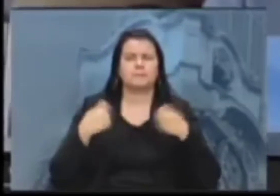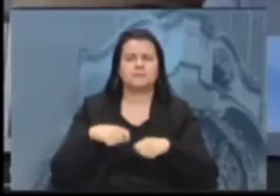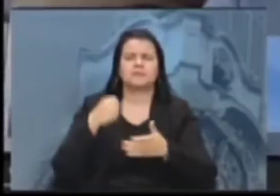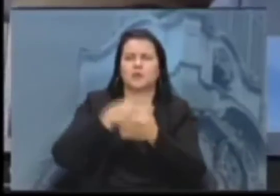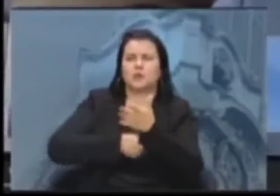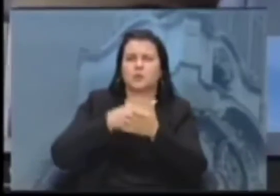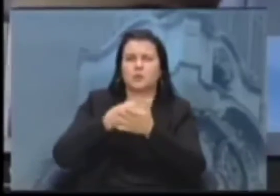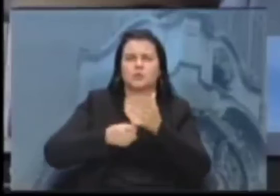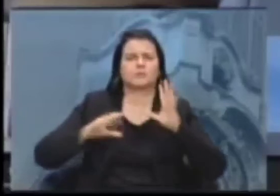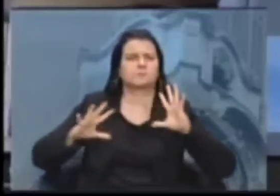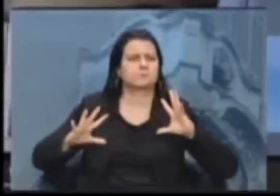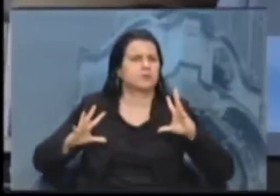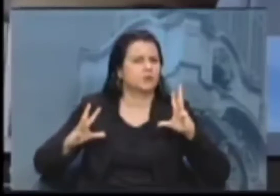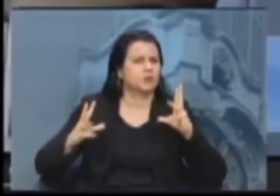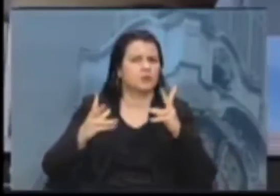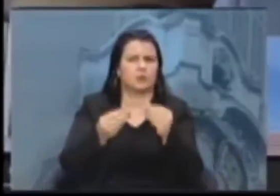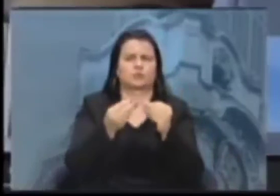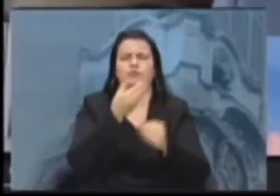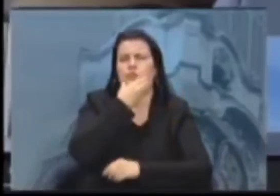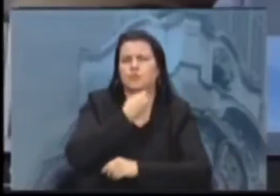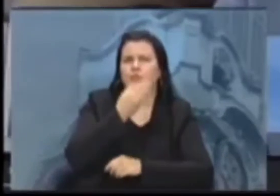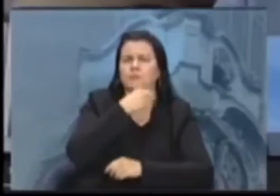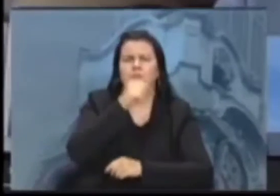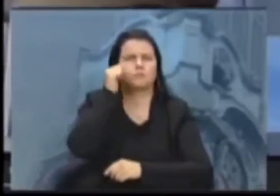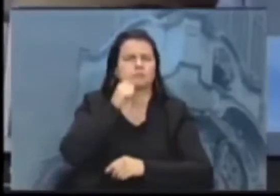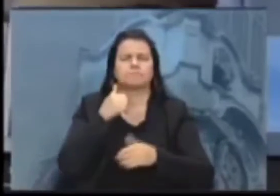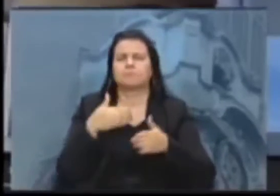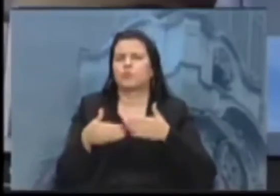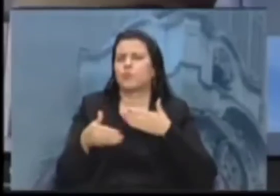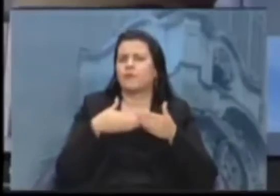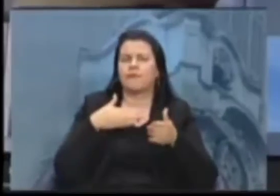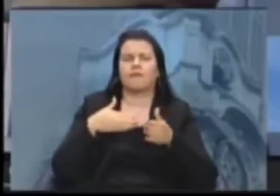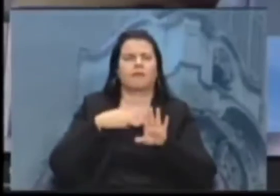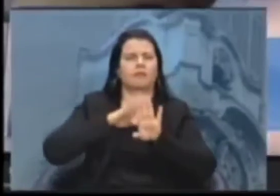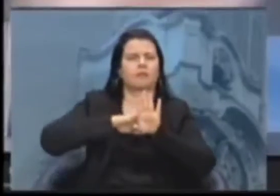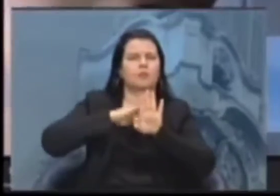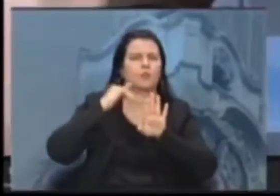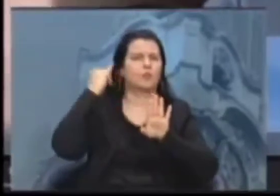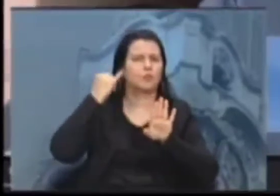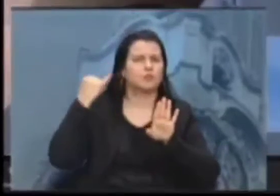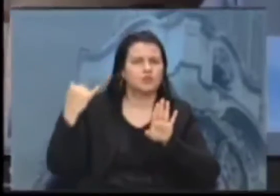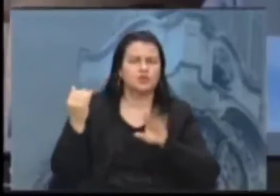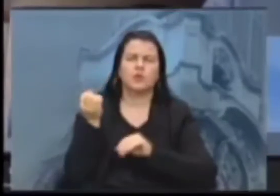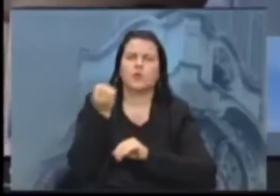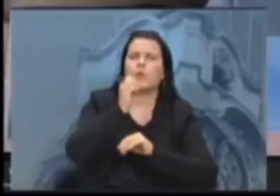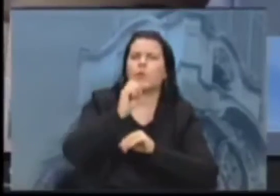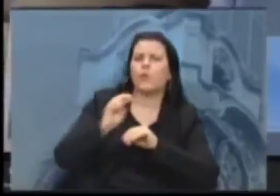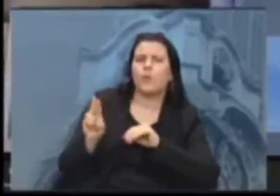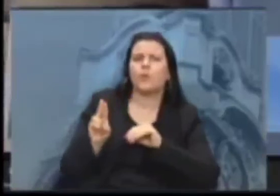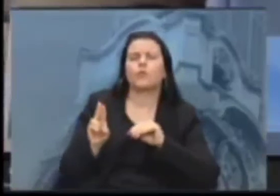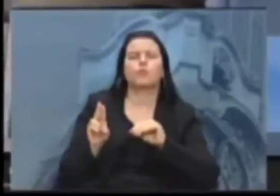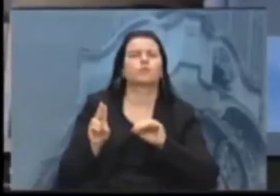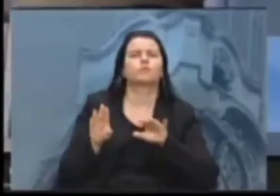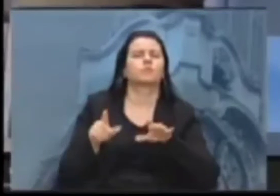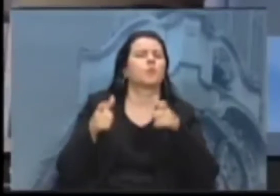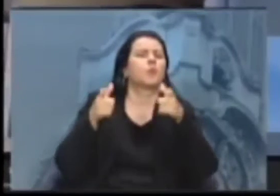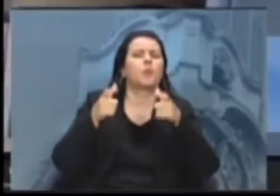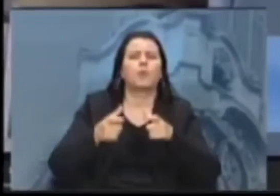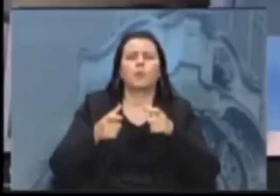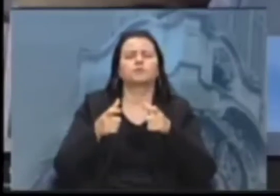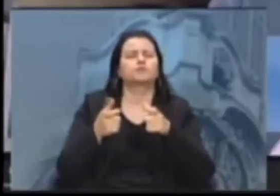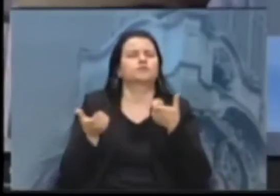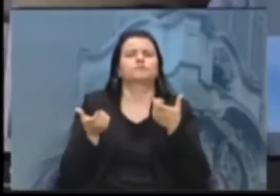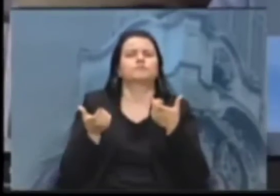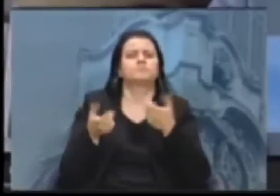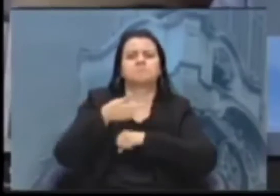de todos e todas, independente do seu campo ideológico, independente da sua origem étnica.